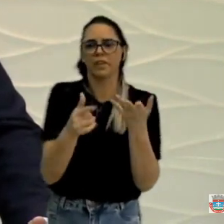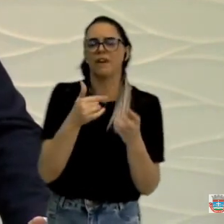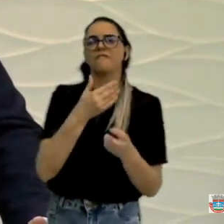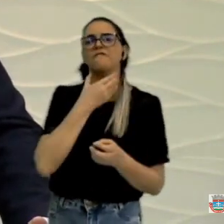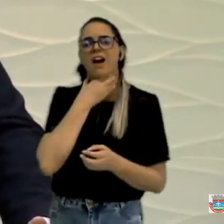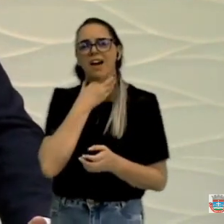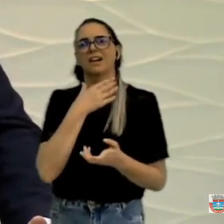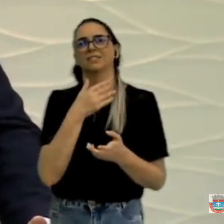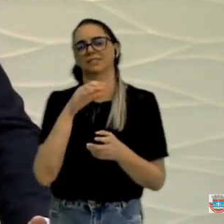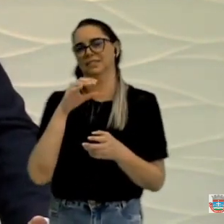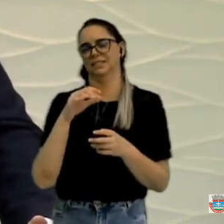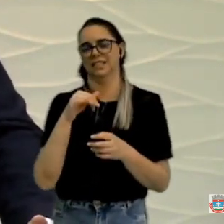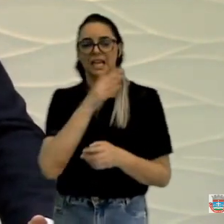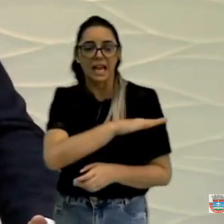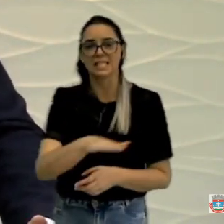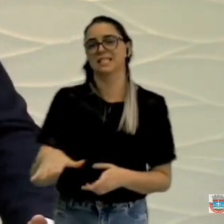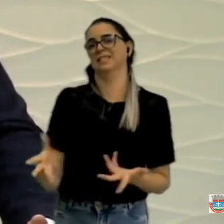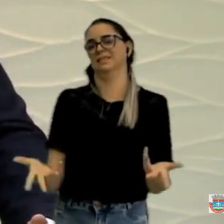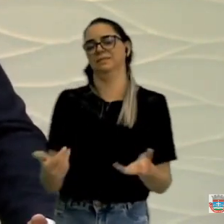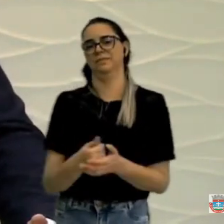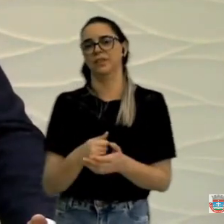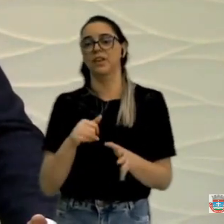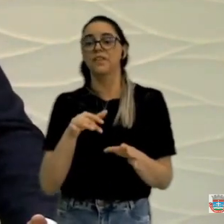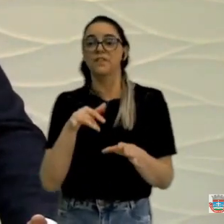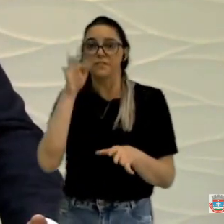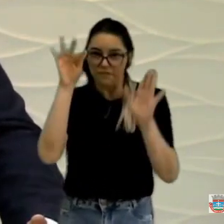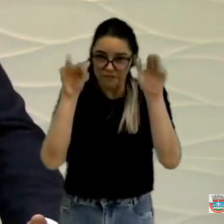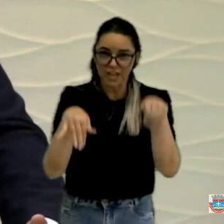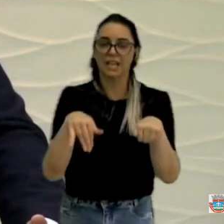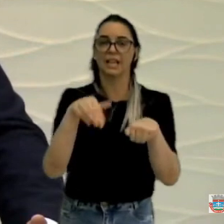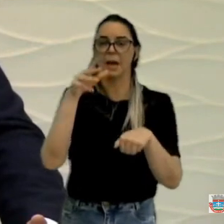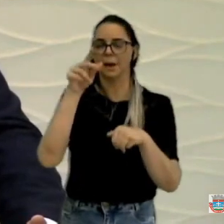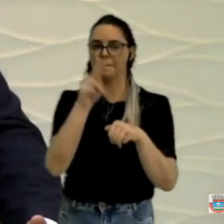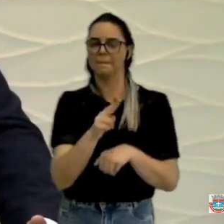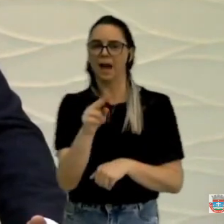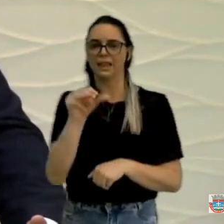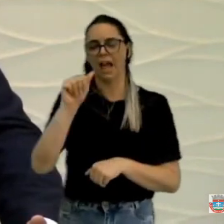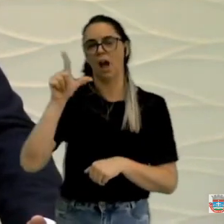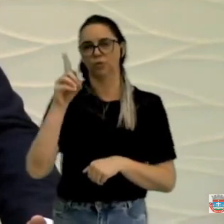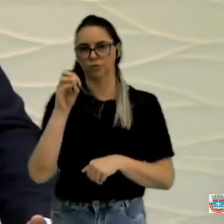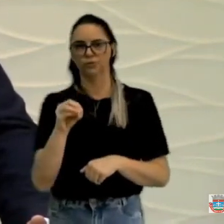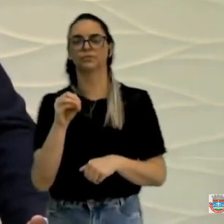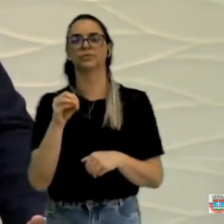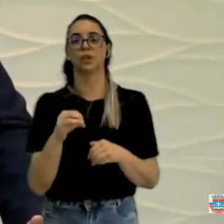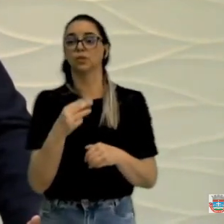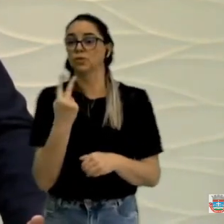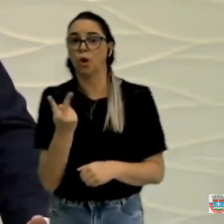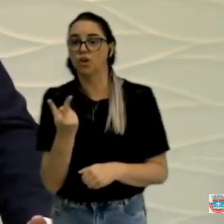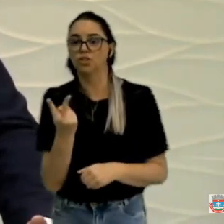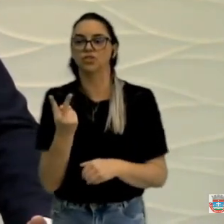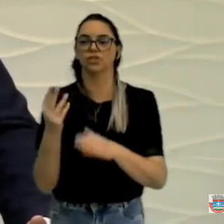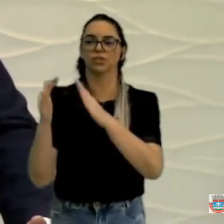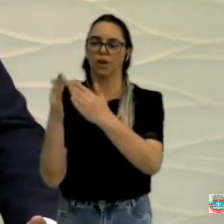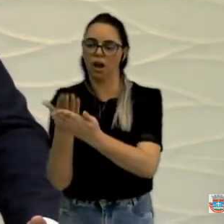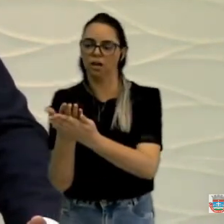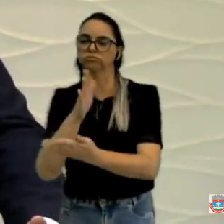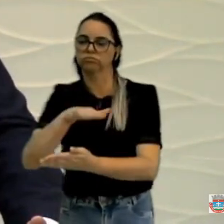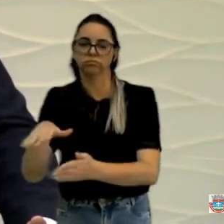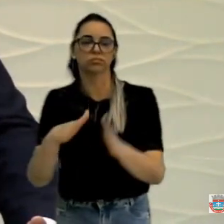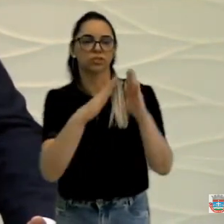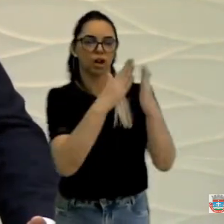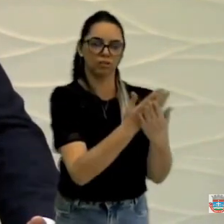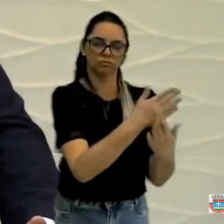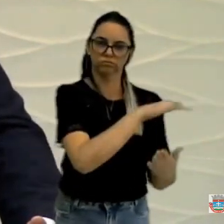de 2012, no final do mandato do prefeito Padre Aldo, a entrega de 2 creches para a nossa população. A creche